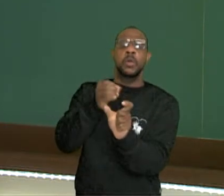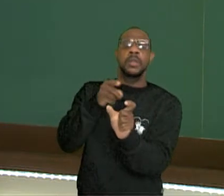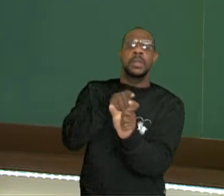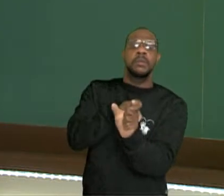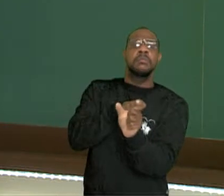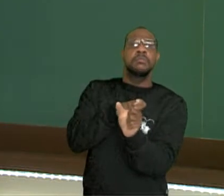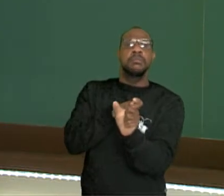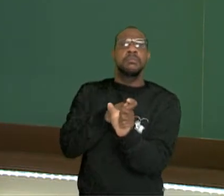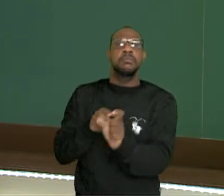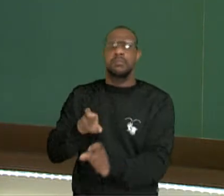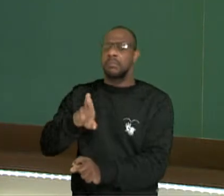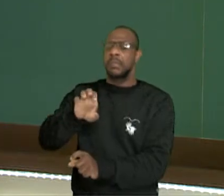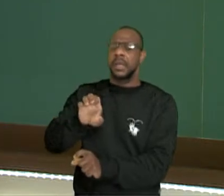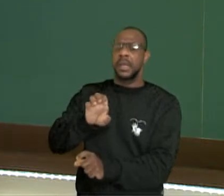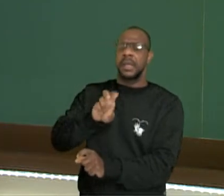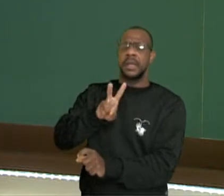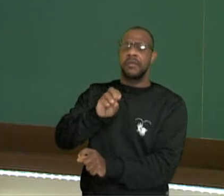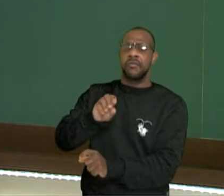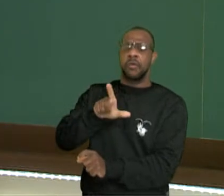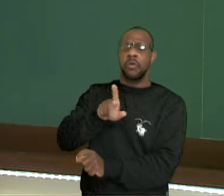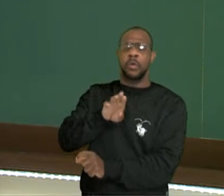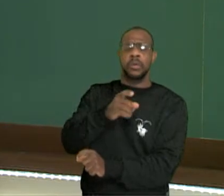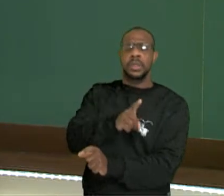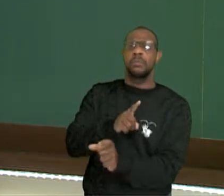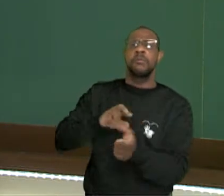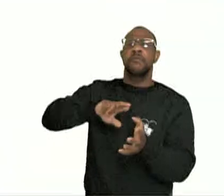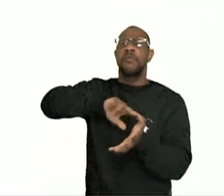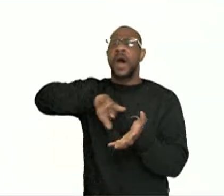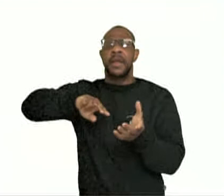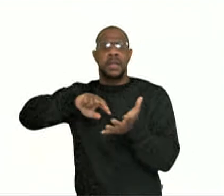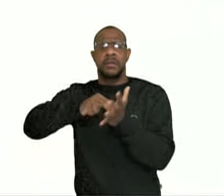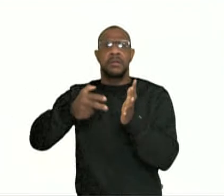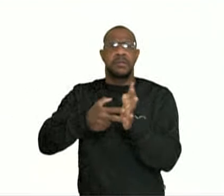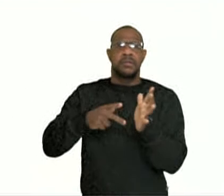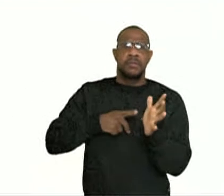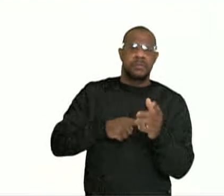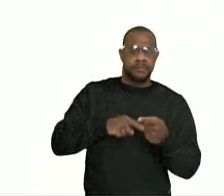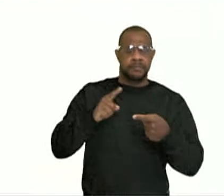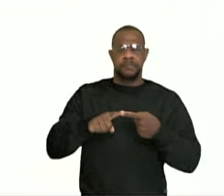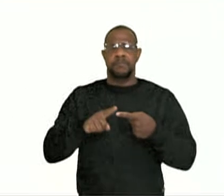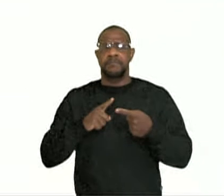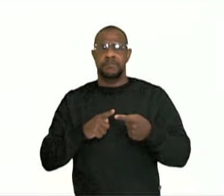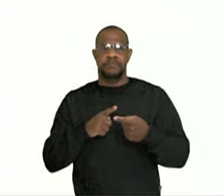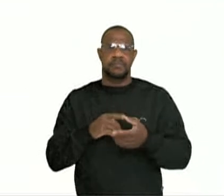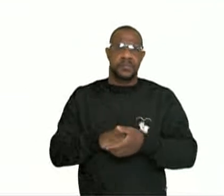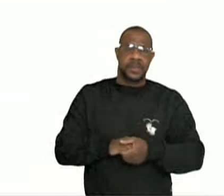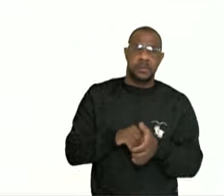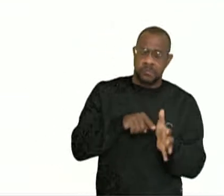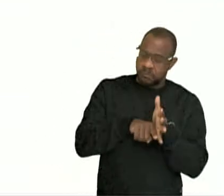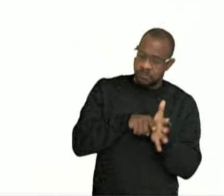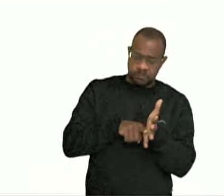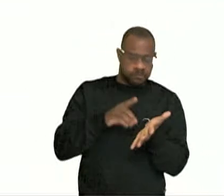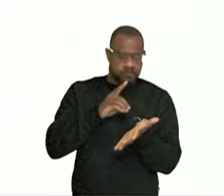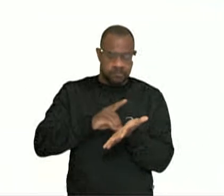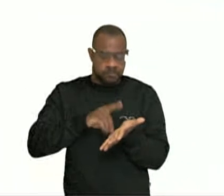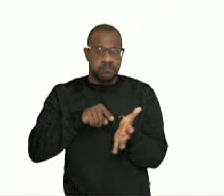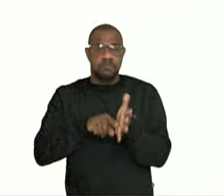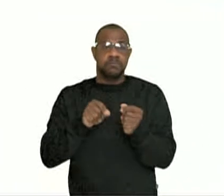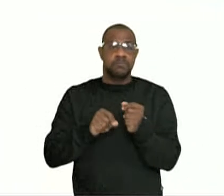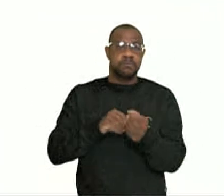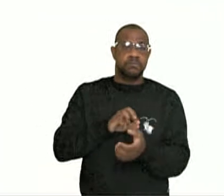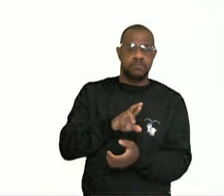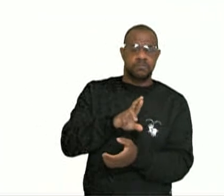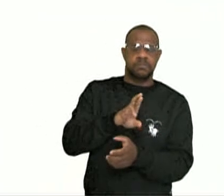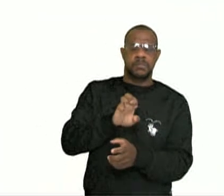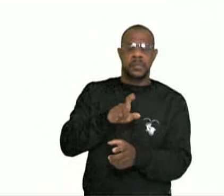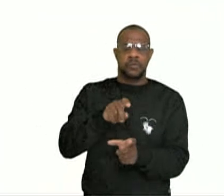palavra revolução, pessoal, tem vários significados, né? Segundo a astronomia, por exemplo, né, revolução